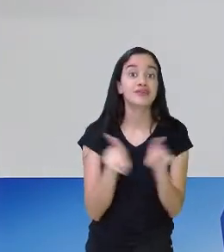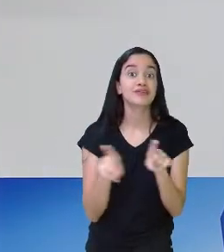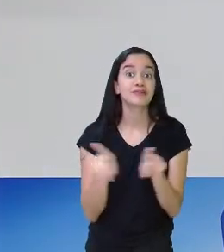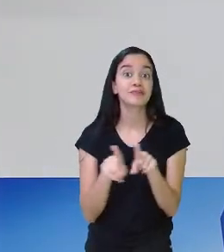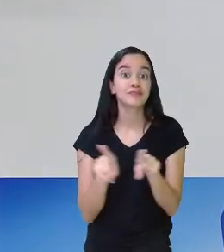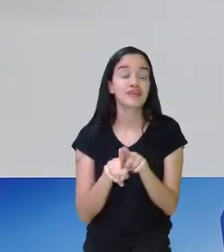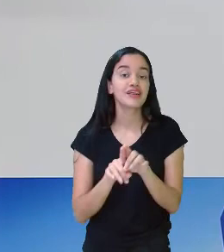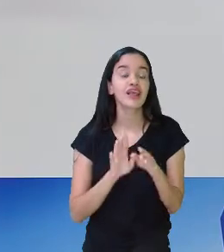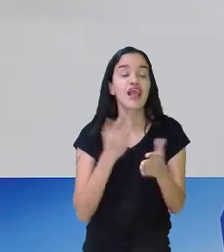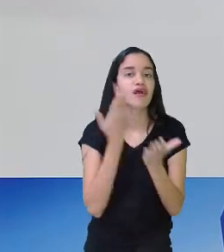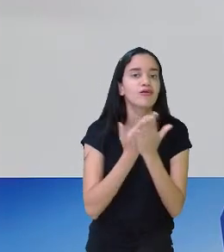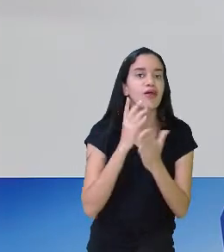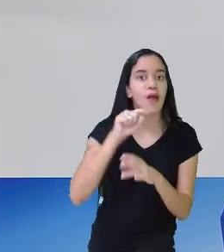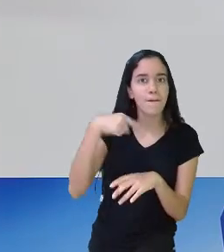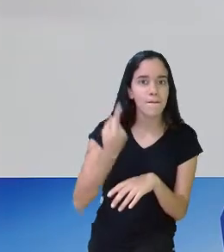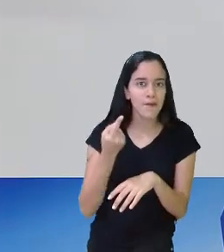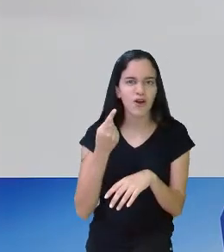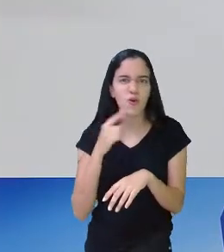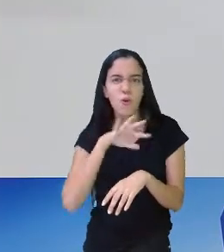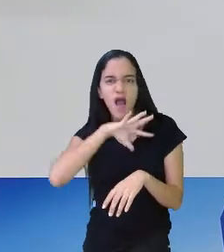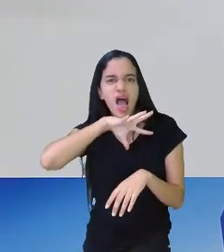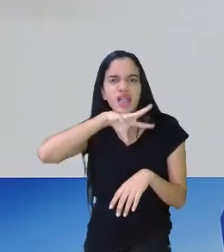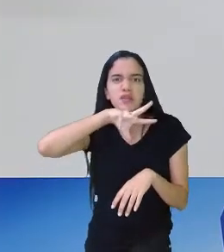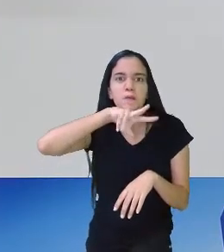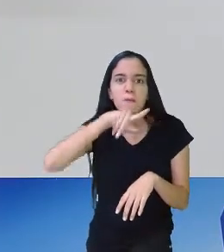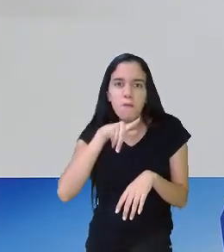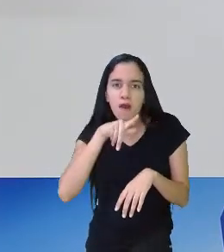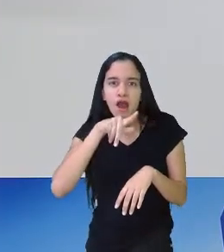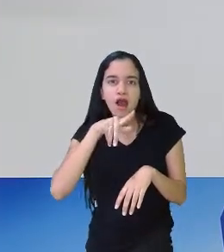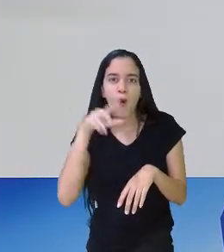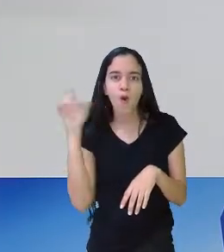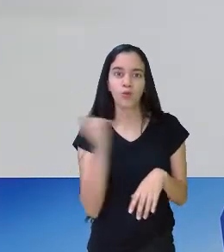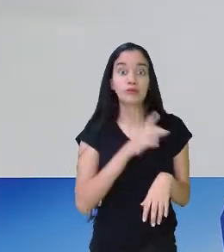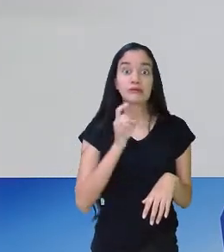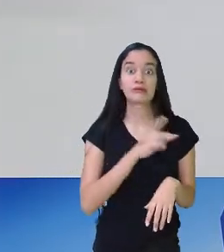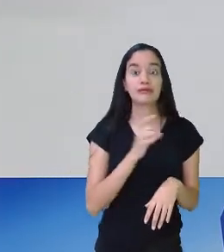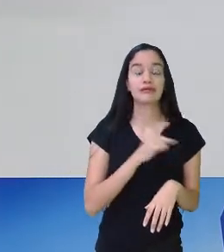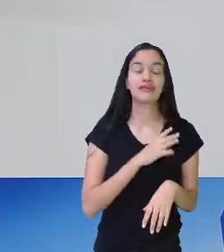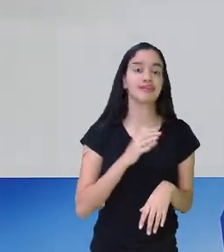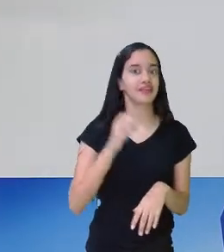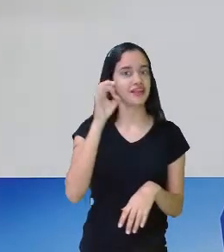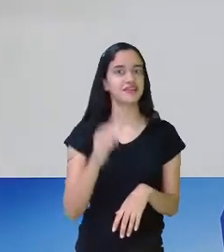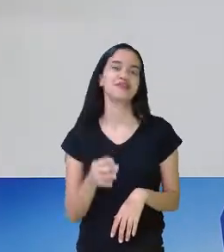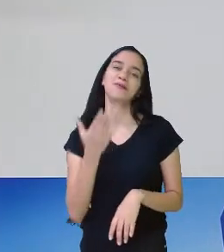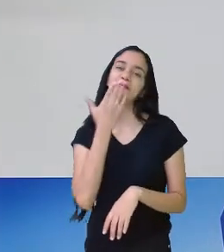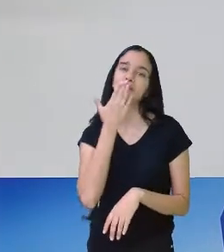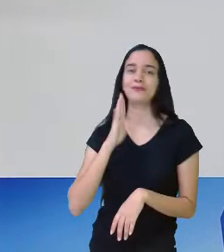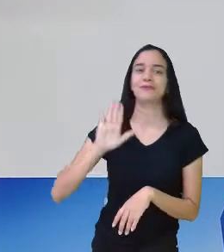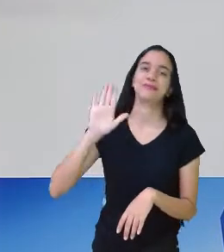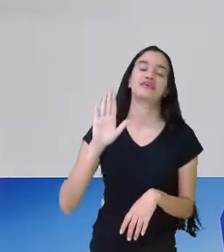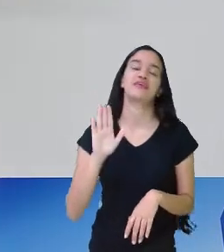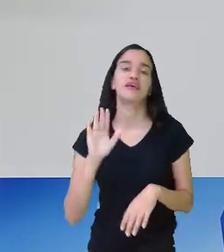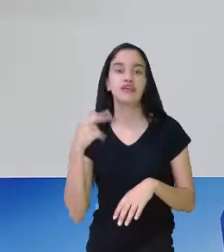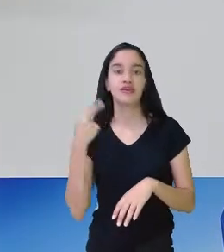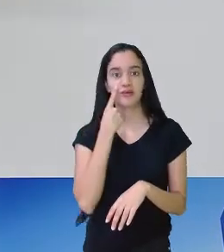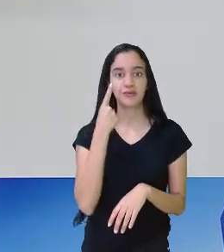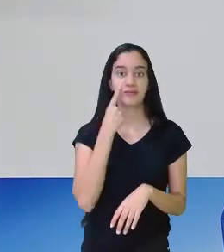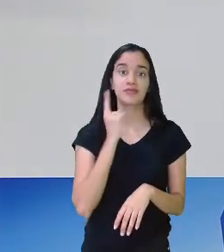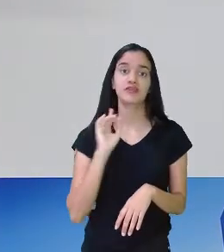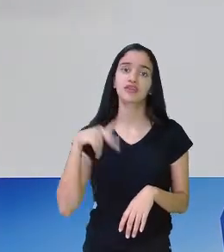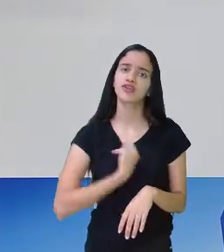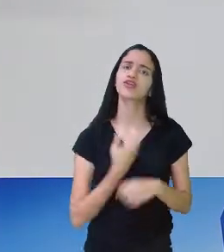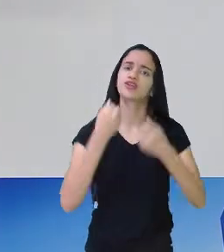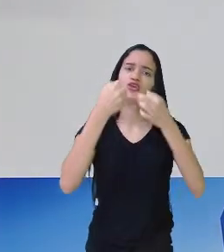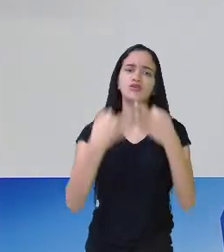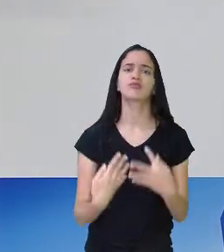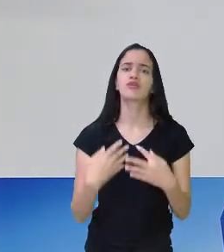próxima aula eu vou trazer um bicho assustador. Para quem gosta de bicho assustador, eu vou trazer um assustador, tá certo? Eu prometo. Então, olha só, a gente falou muito